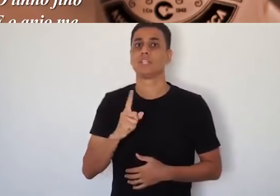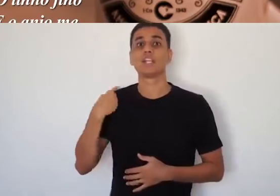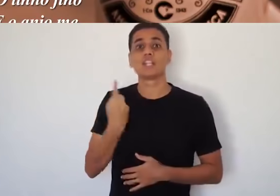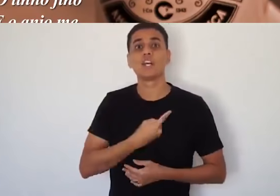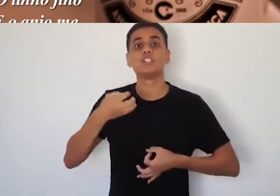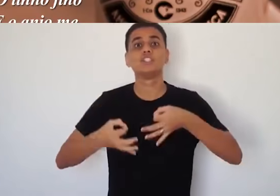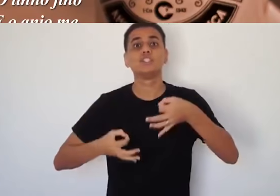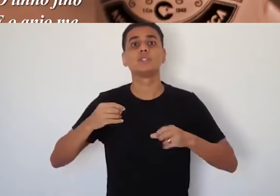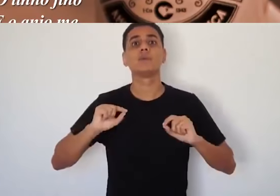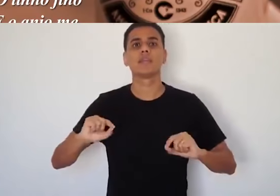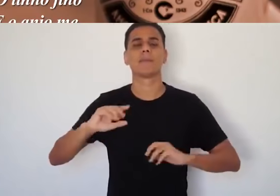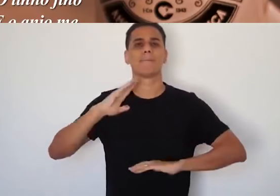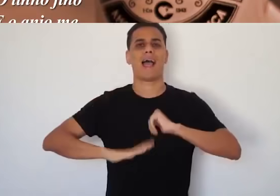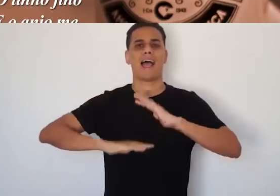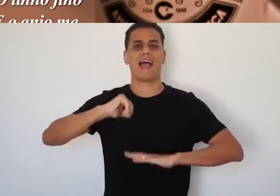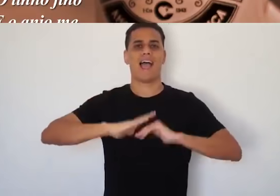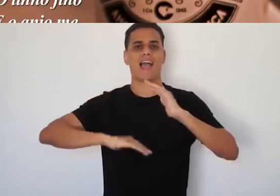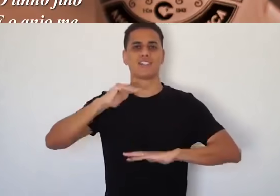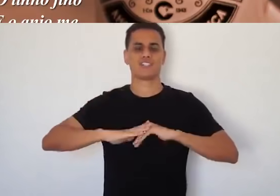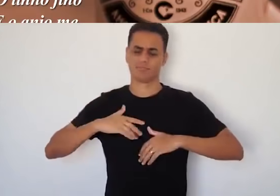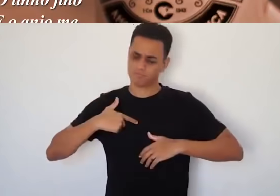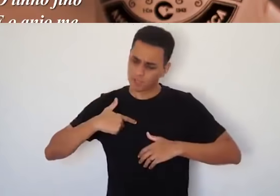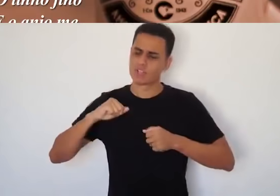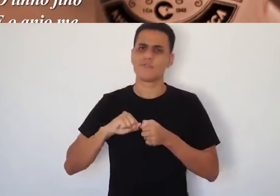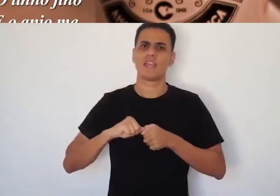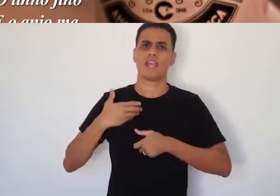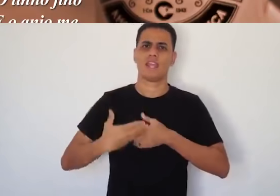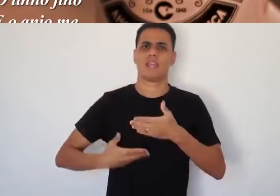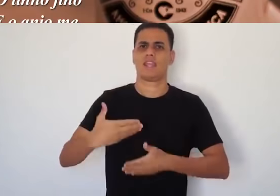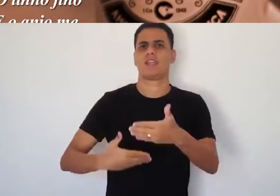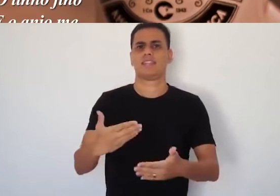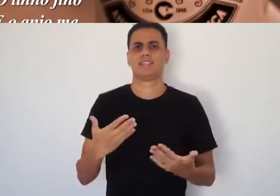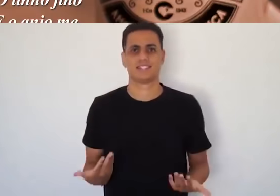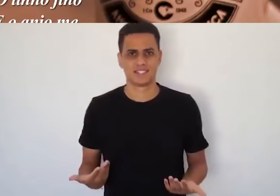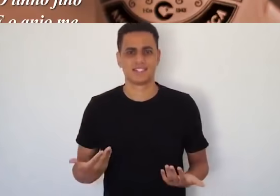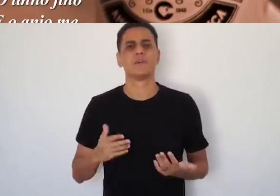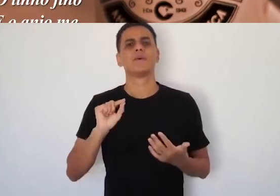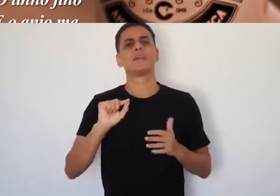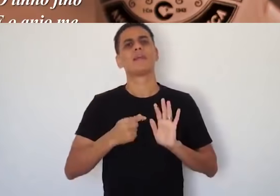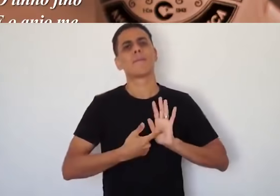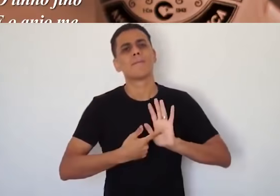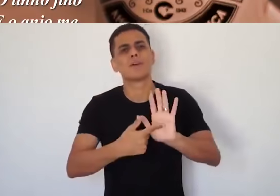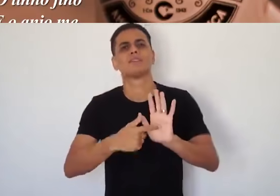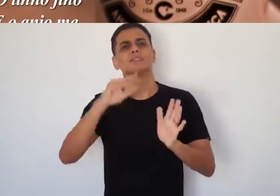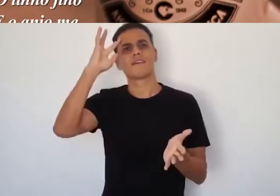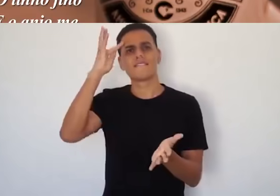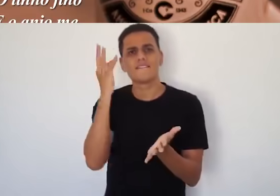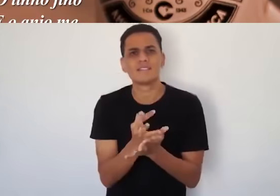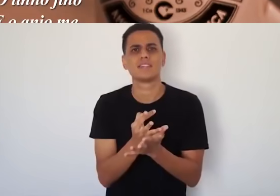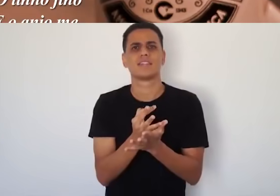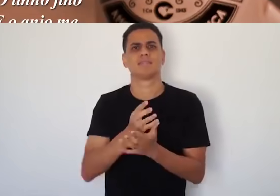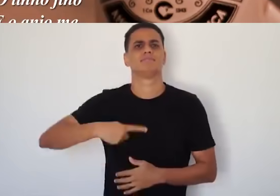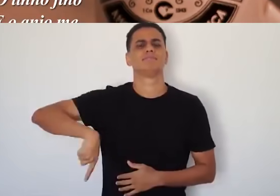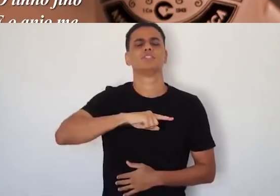que a noiva é a igreja e o Cordeiro é Jesus. Para vestir-se foi-lhe dado linho fino, brilhante e puro. Olha lá